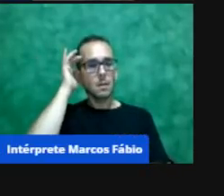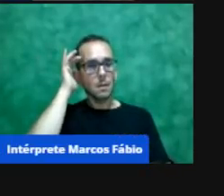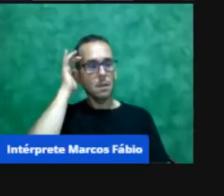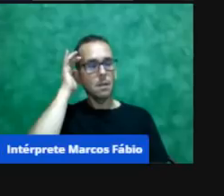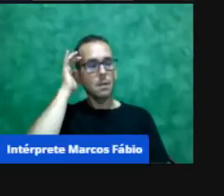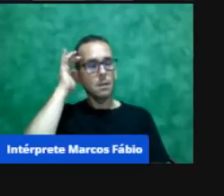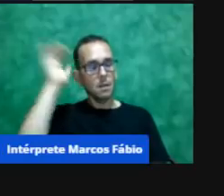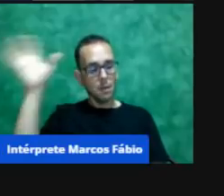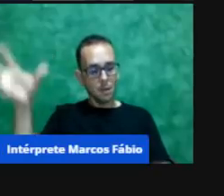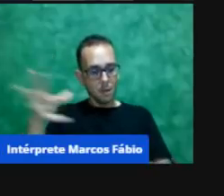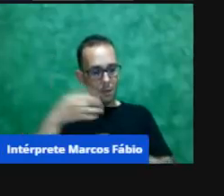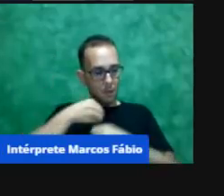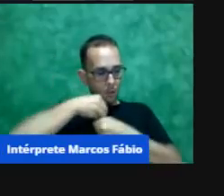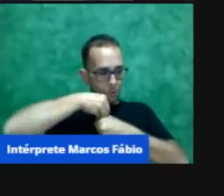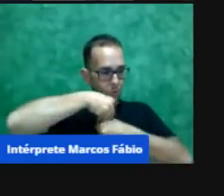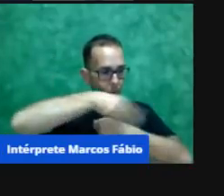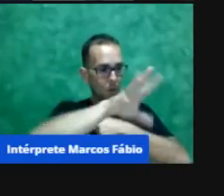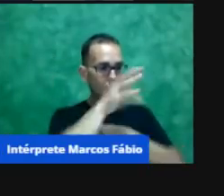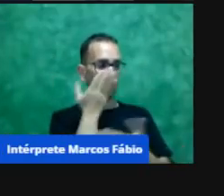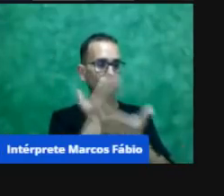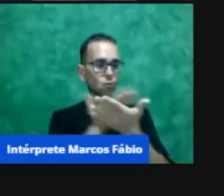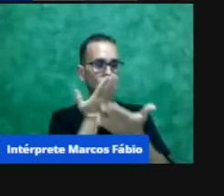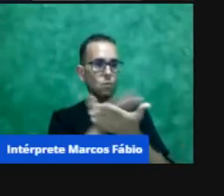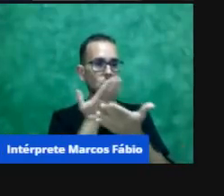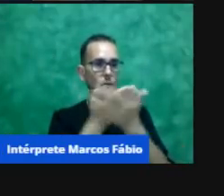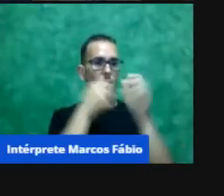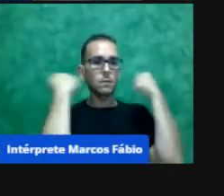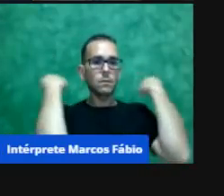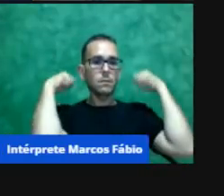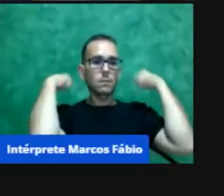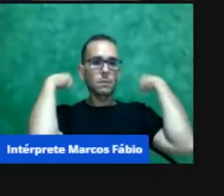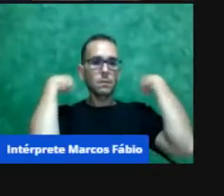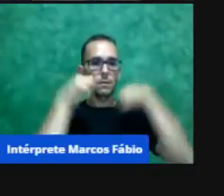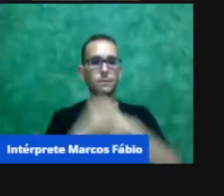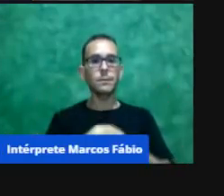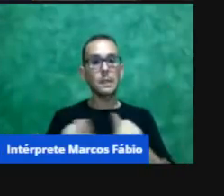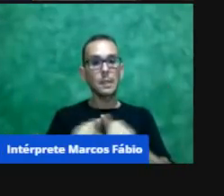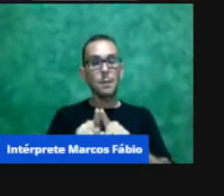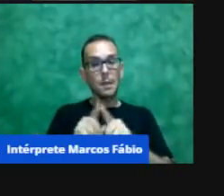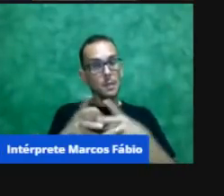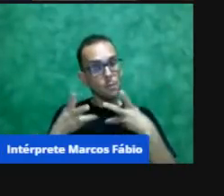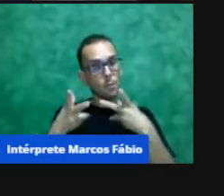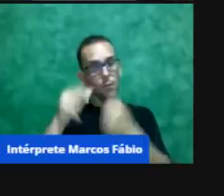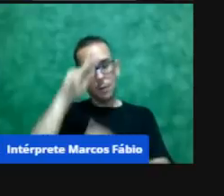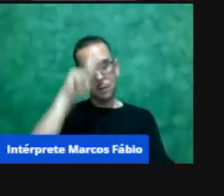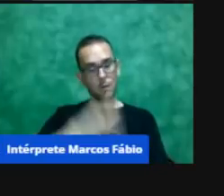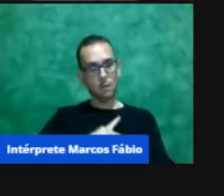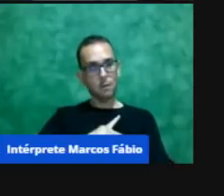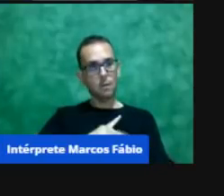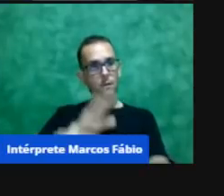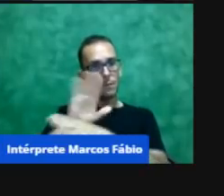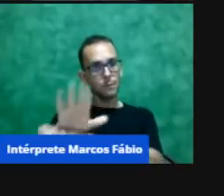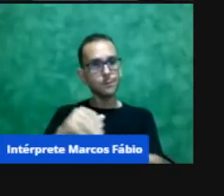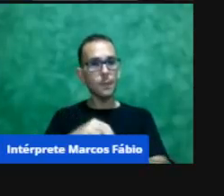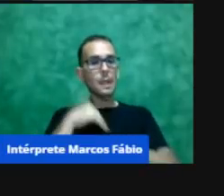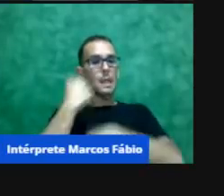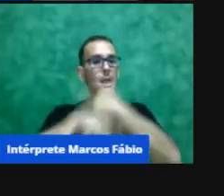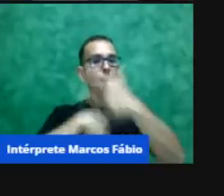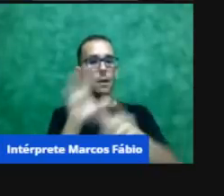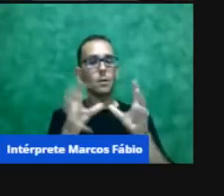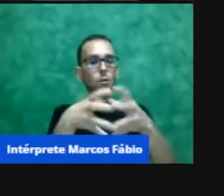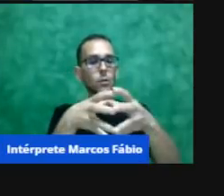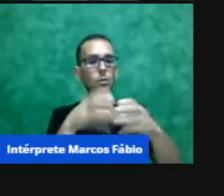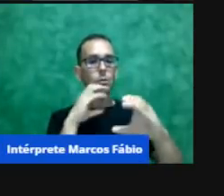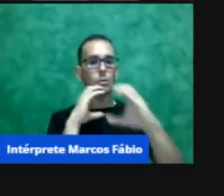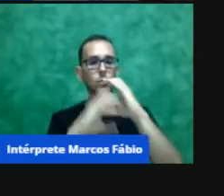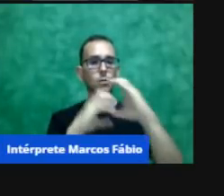nossa área da educação física. Isso é bem interessante. Promover autonomia, trabalhar em equipe